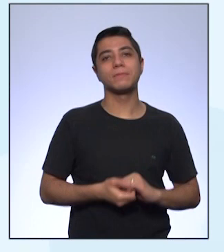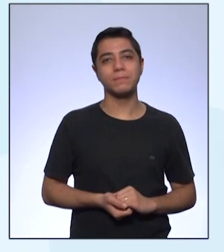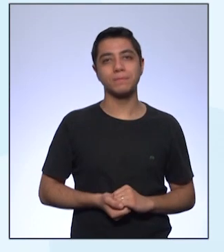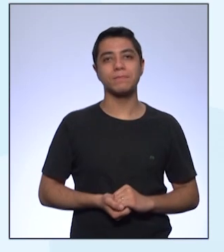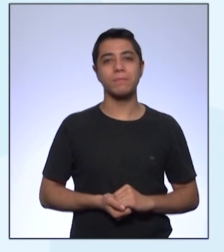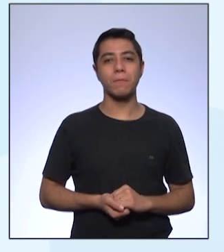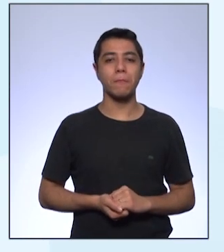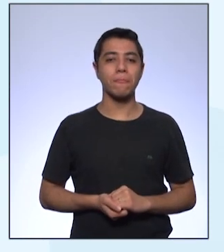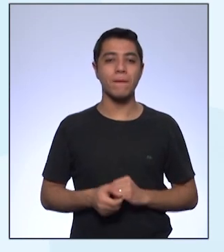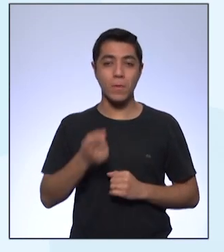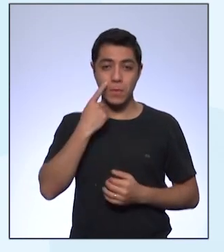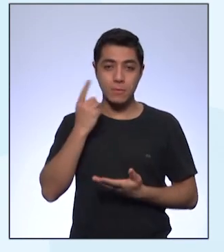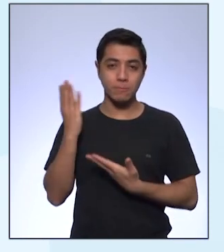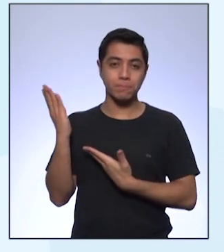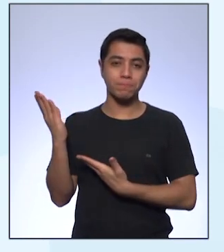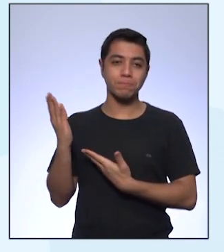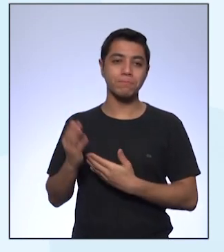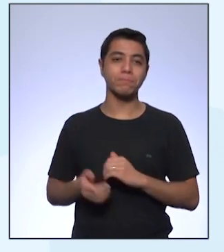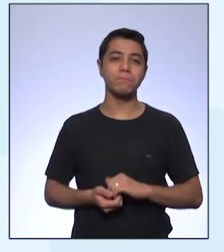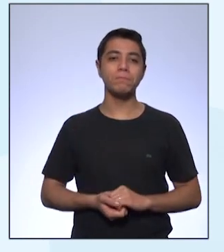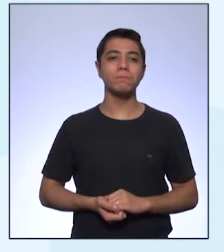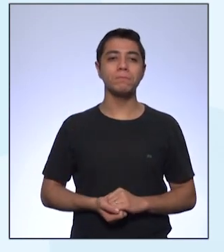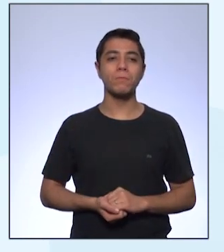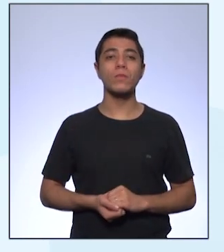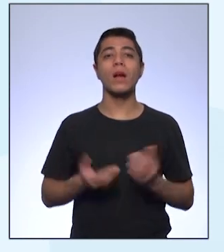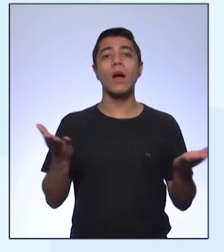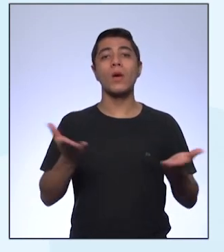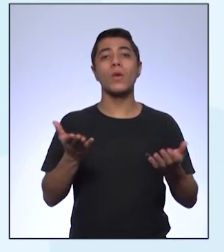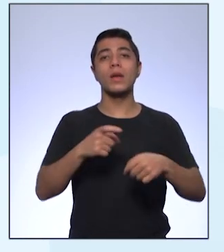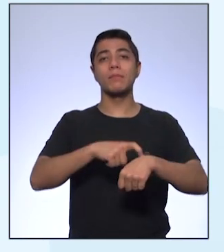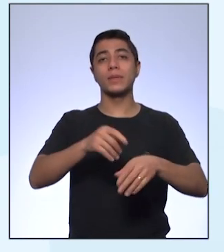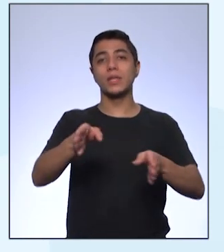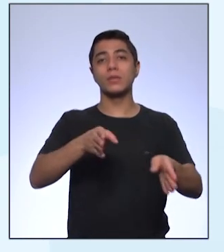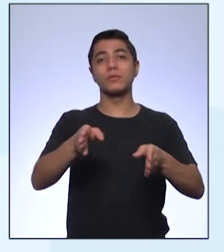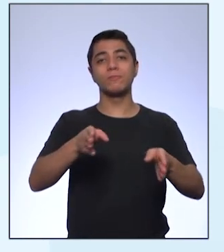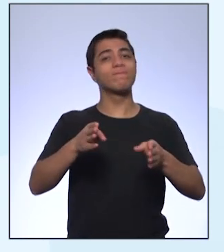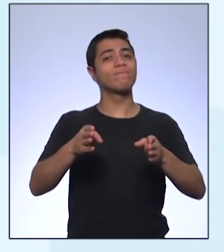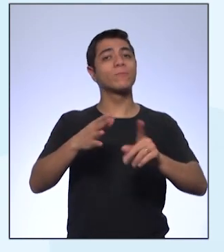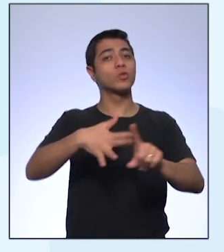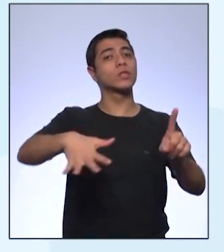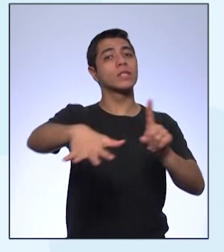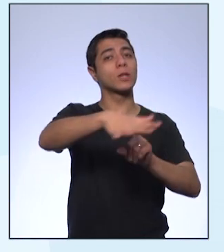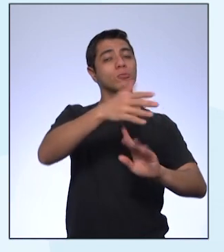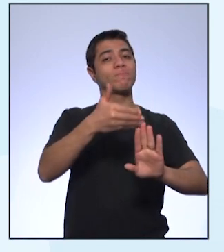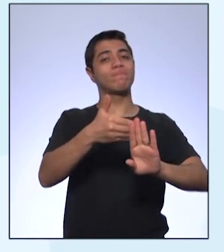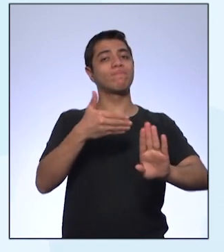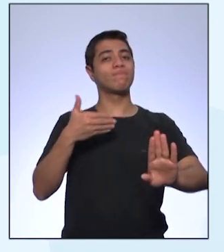em isolamento social, não podemos participar de festa junina, como vocês bem sabem. Tá?